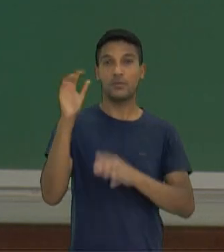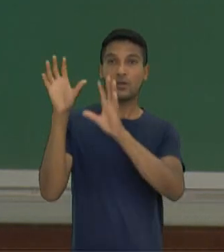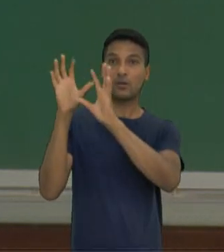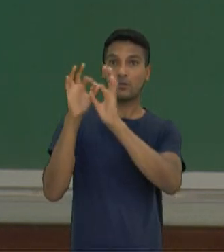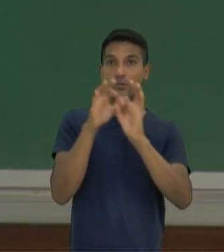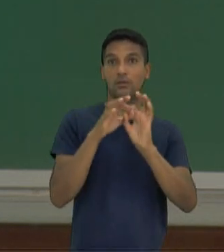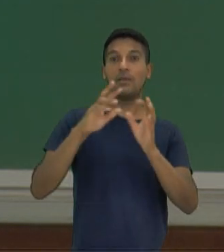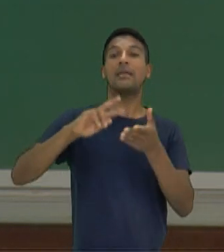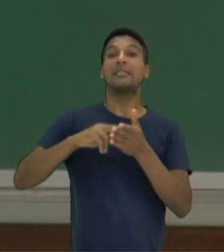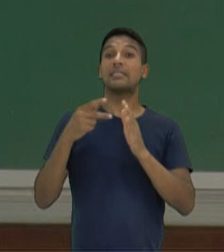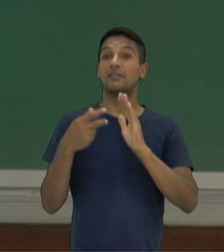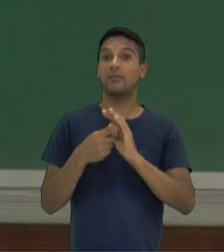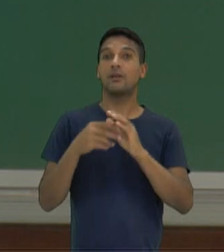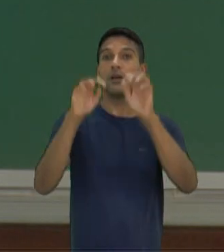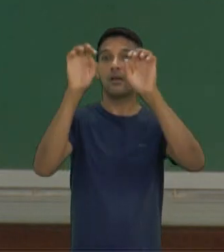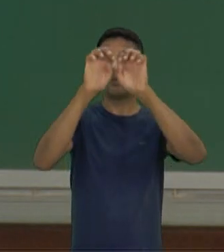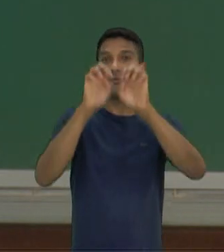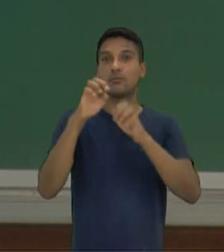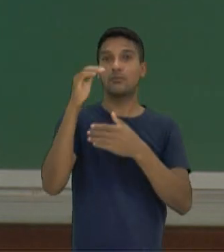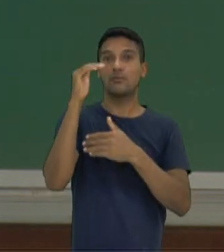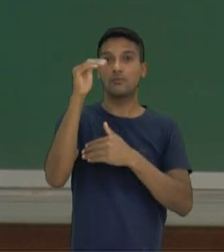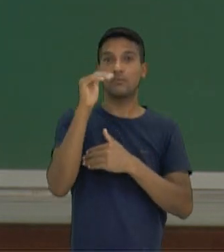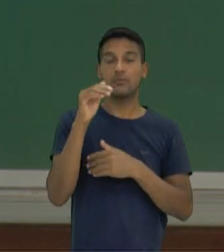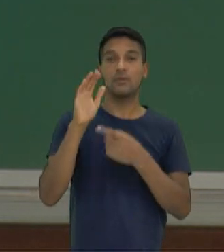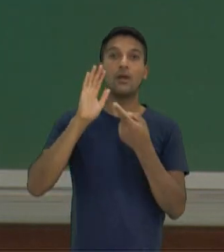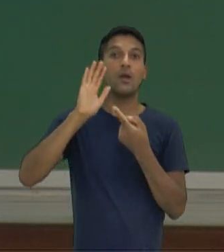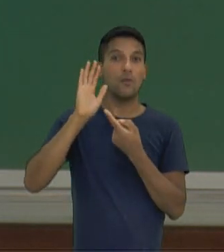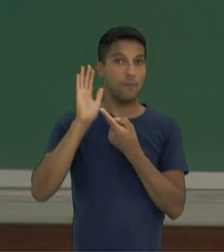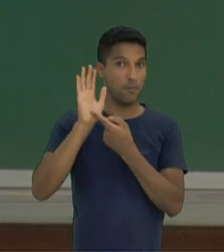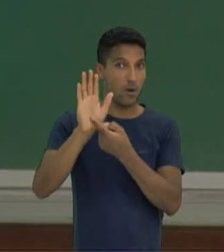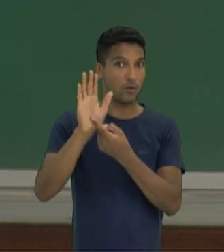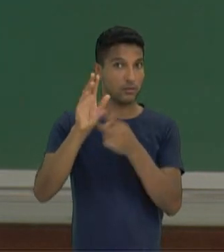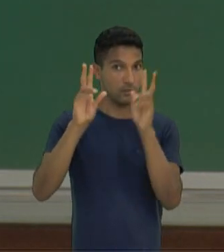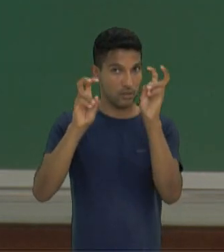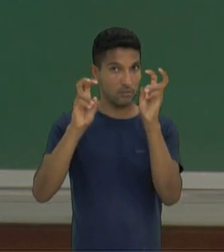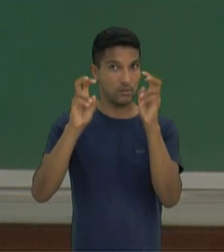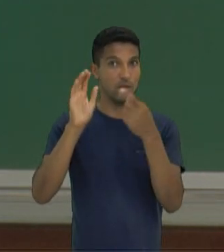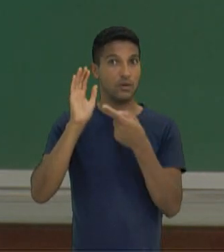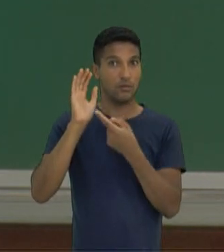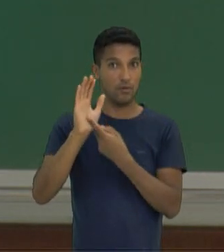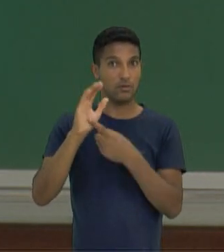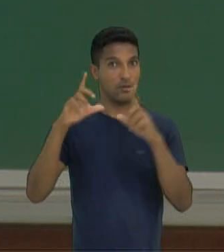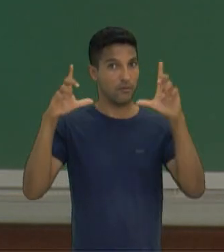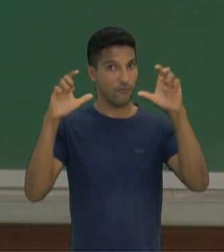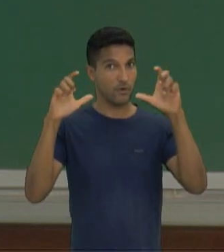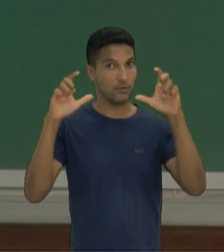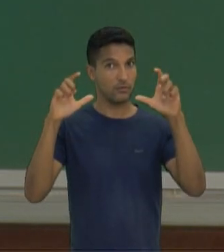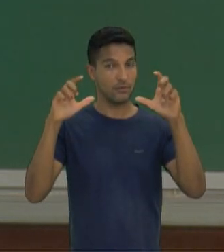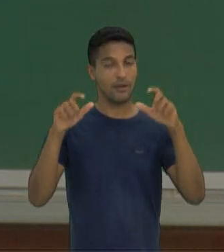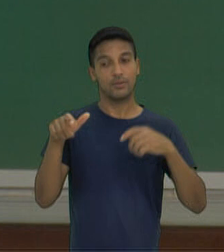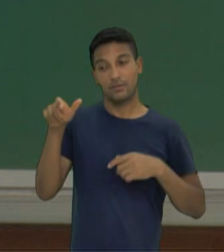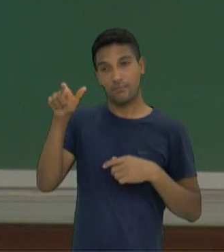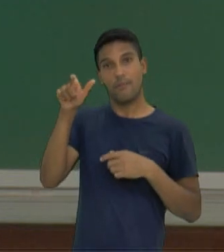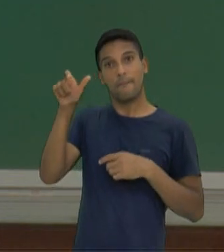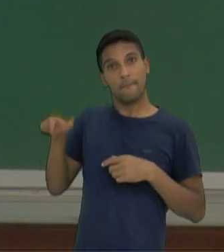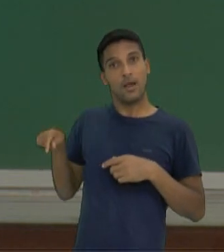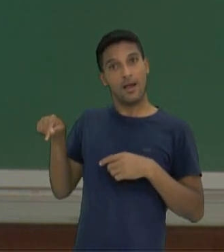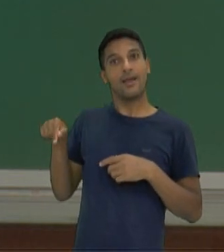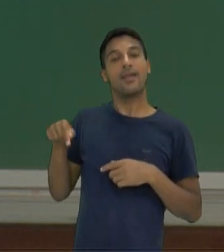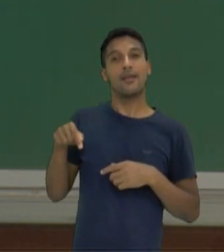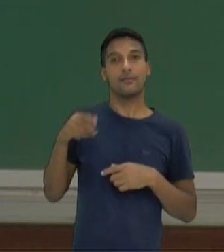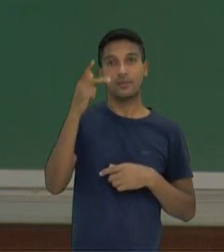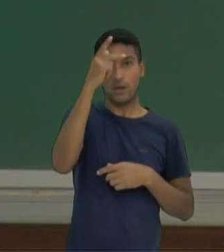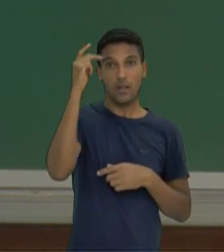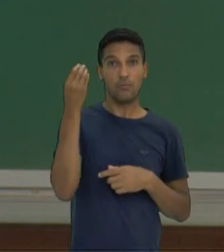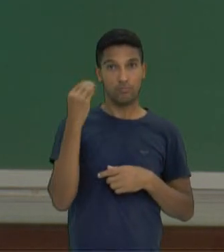pessoa que será entrevistada. A foto ajuda nessa contextualização, mostrando quem é a pessoa. As